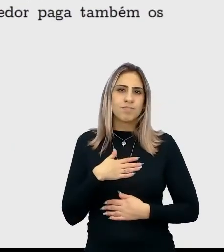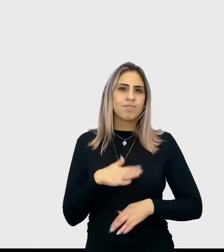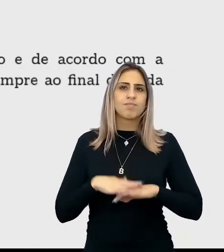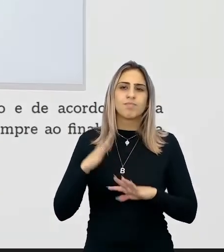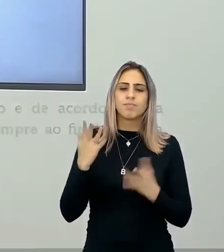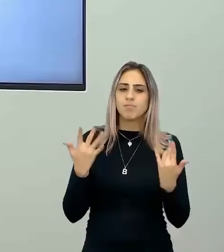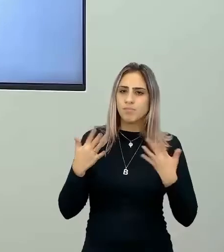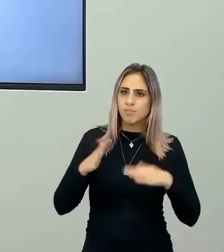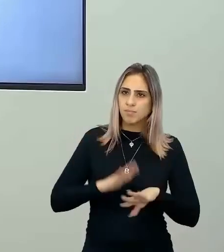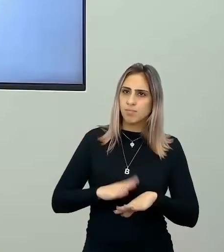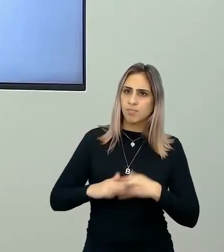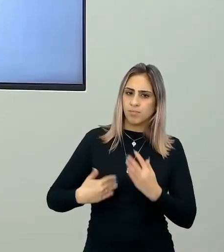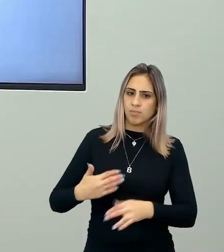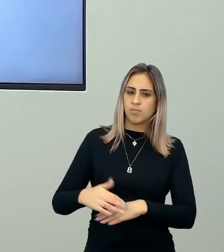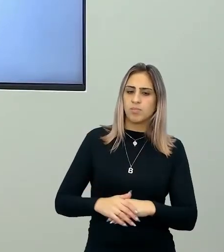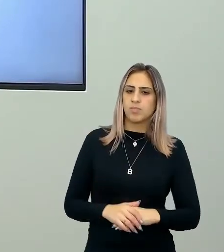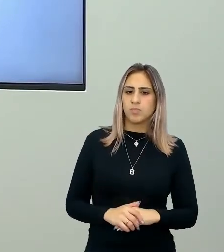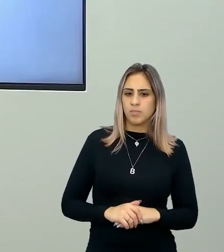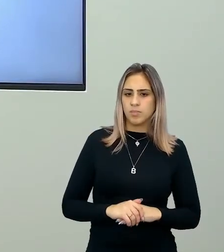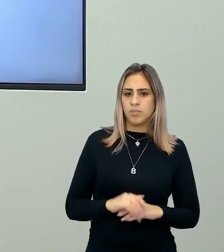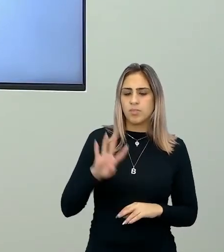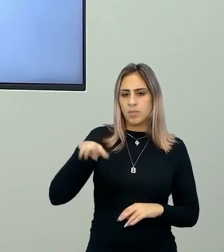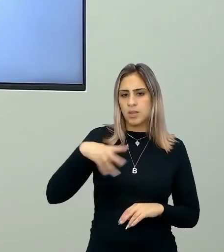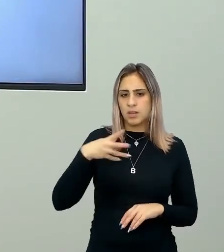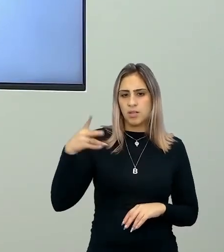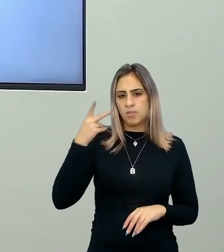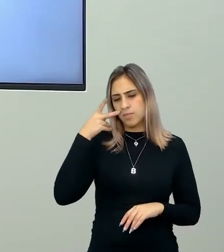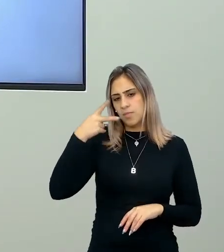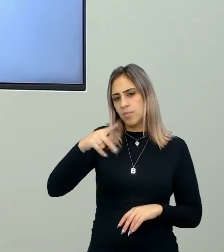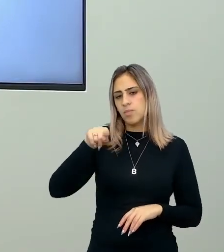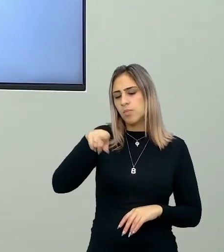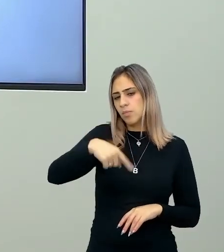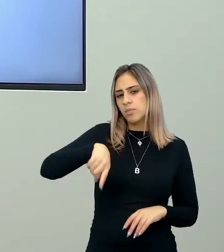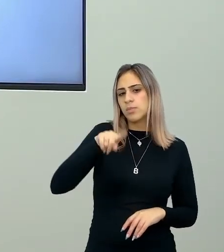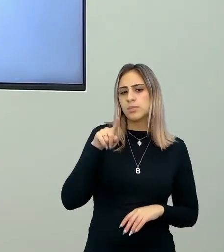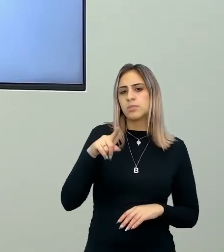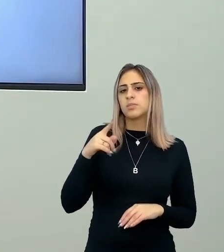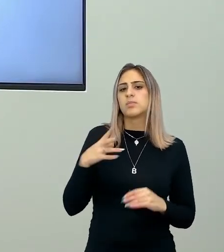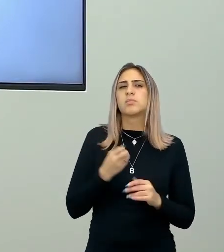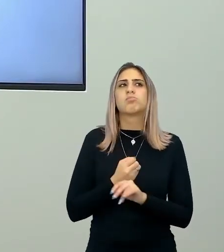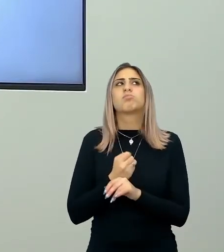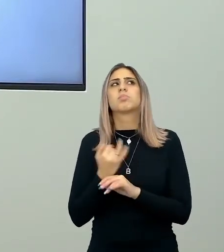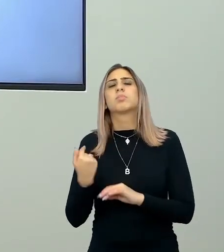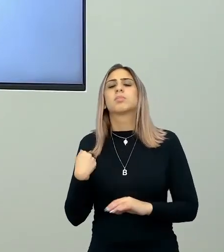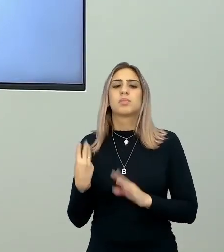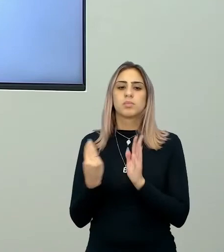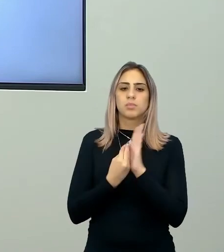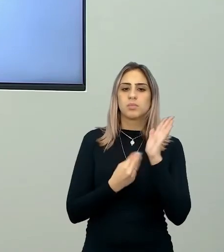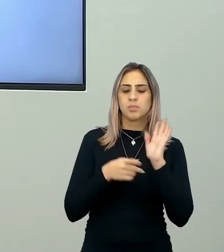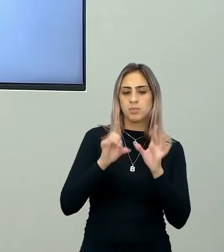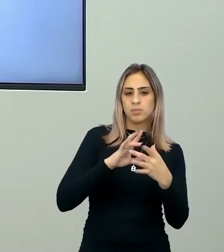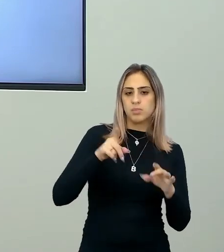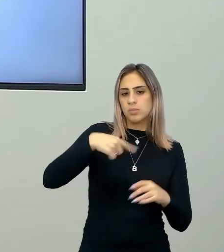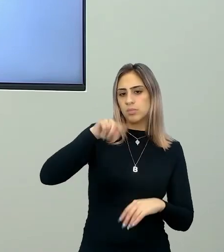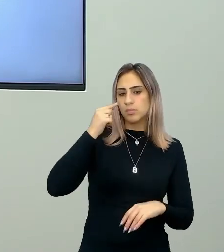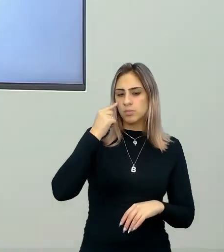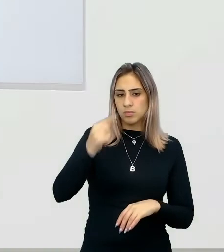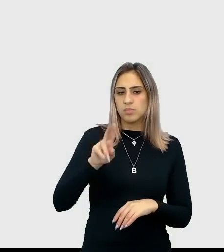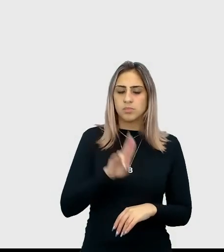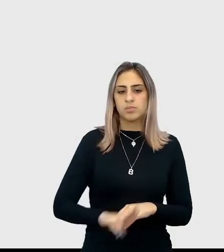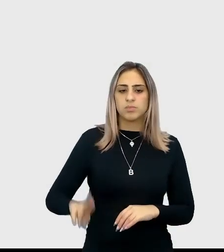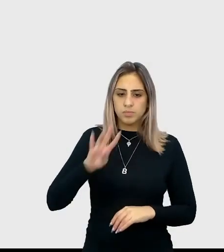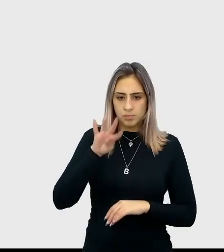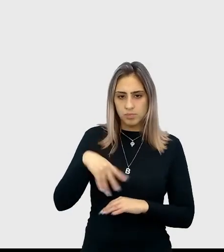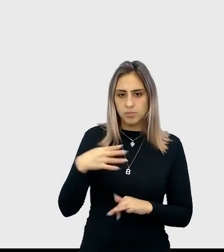mão na massa. Vou pegar, então, a tabela aqui e a fórmula do montante. Então, vou deixar aqui para vocês verem. Então, a gente vai usar